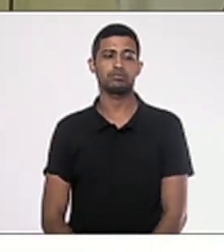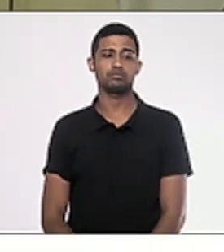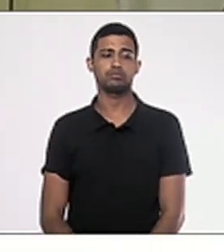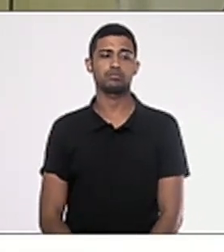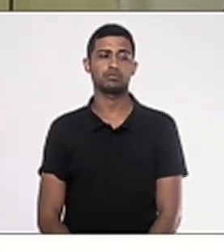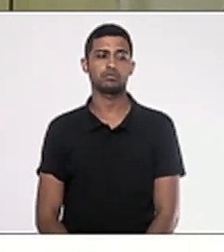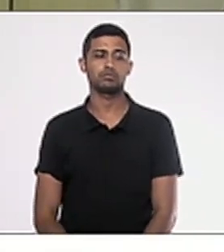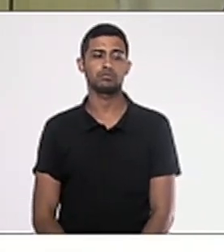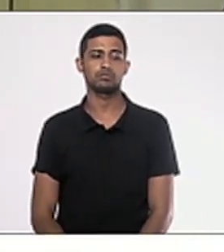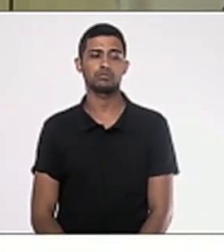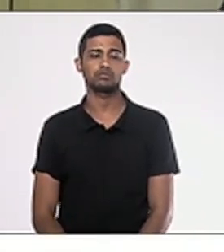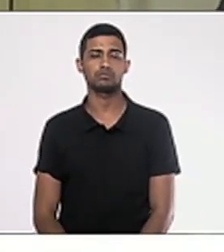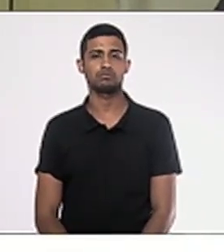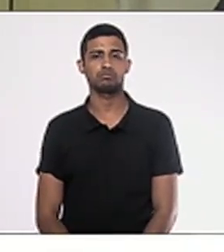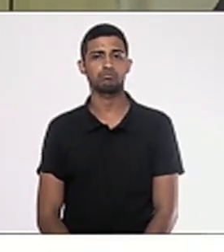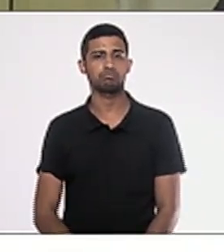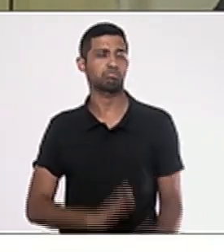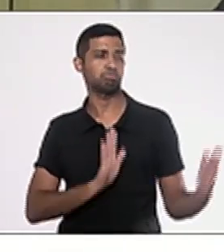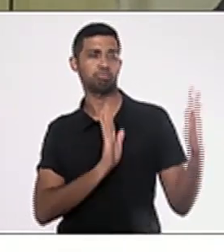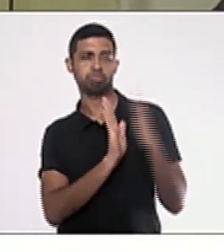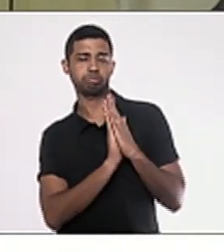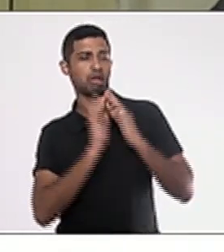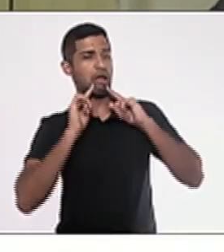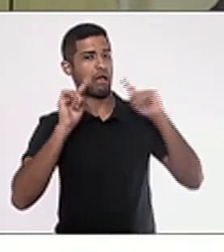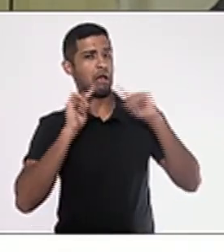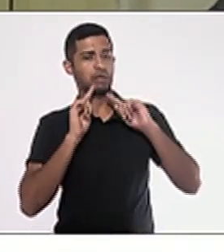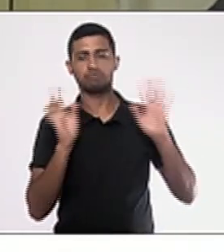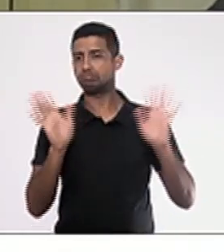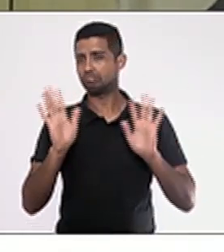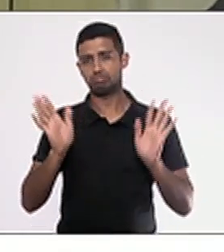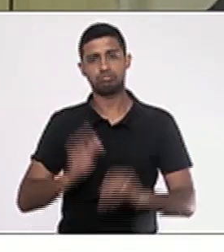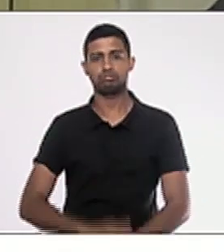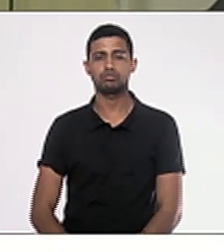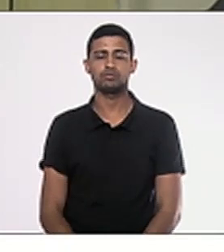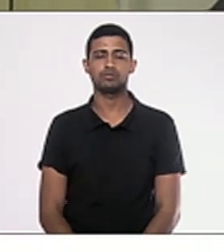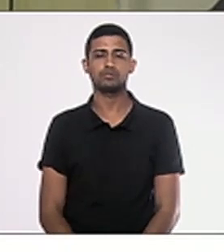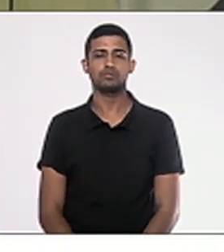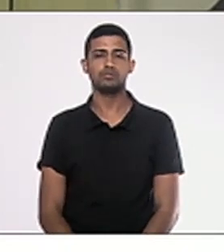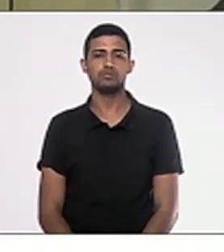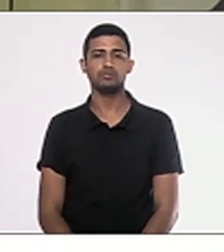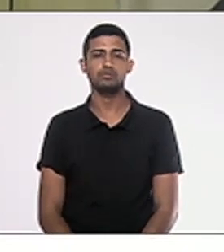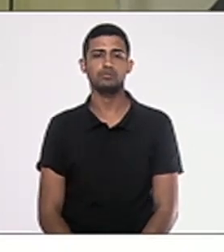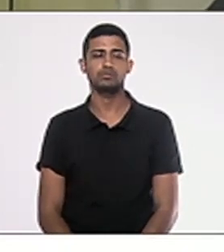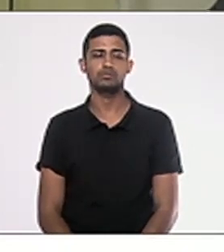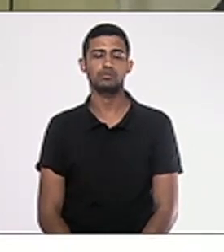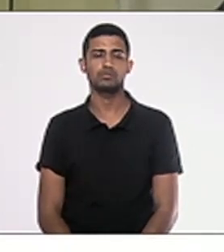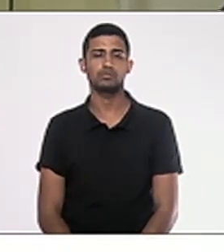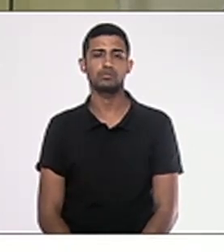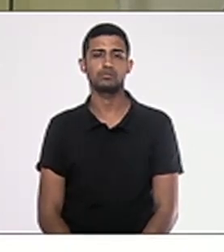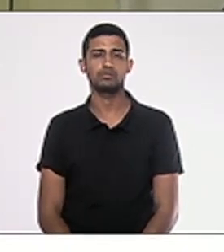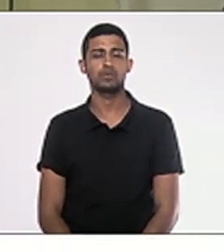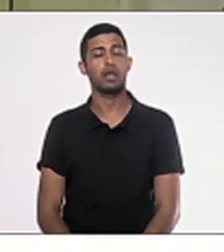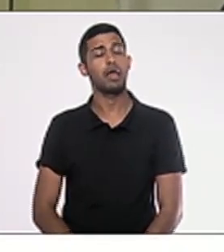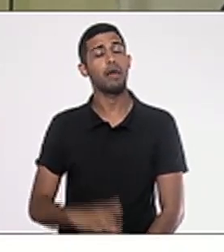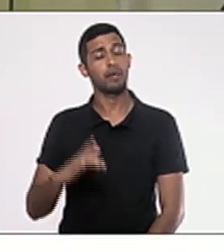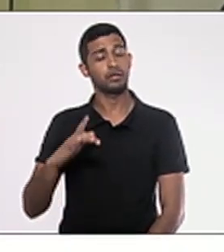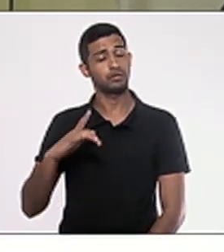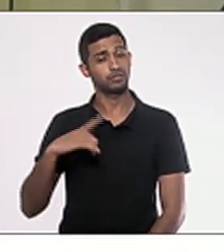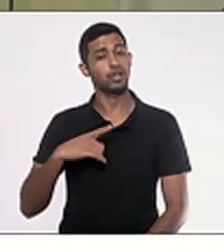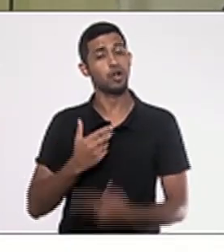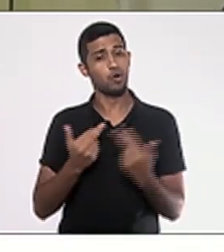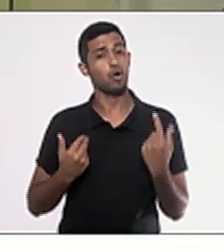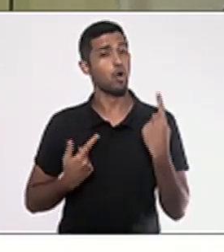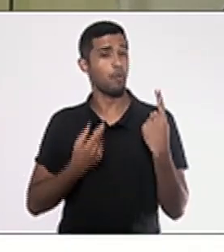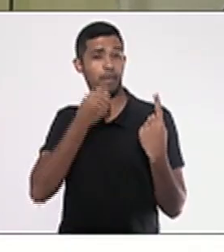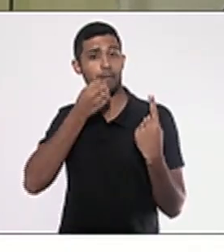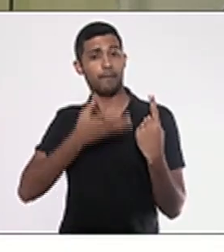Bom. Que tivesse chegado até mim, não digo que não tenha chegado, mas uma coisa boa da SEDAI